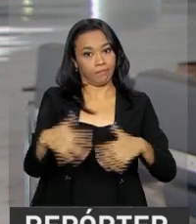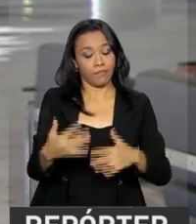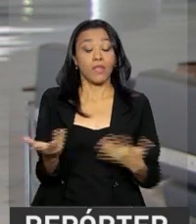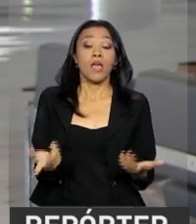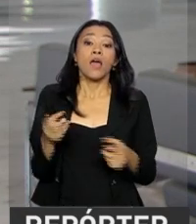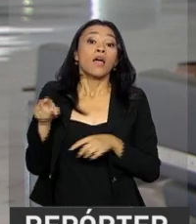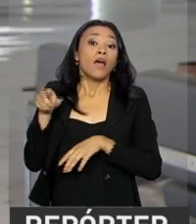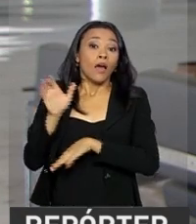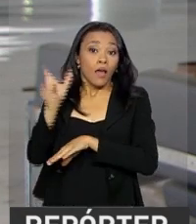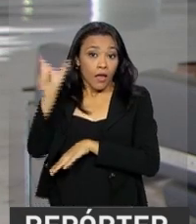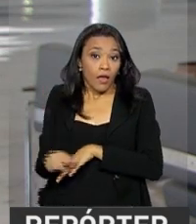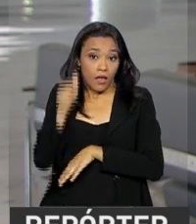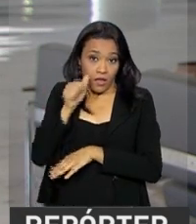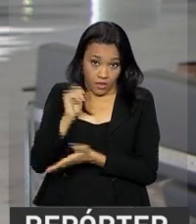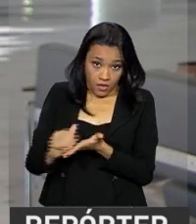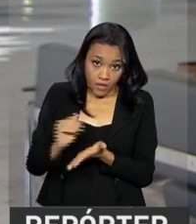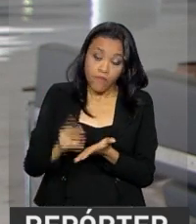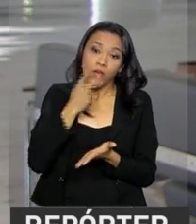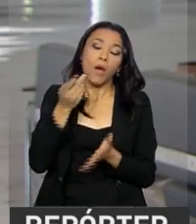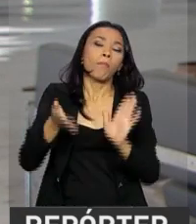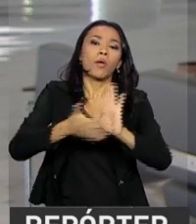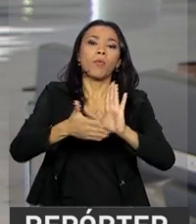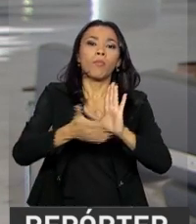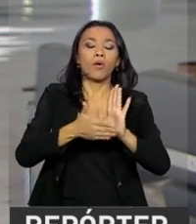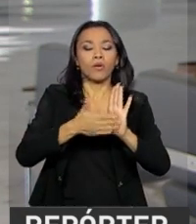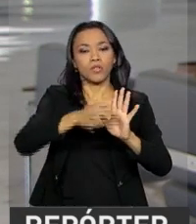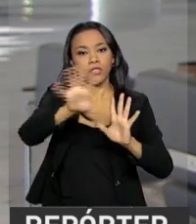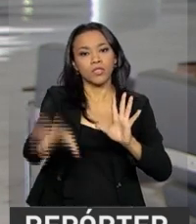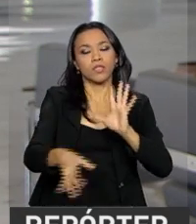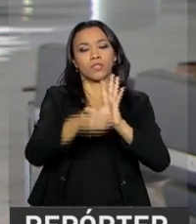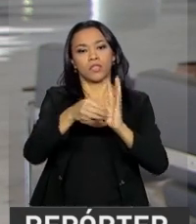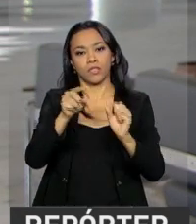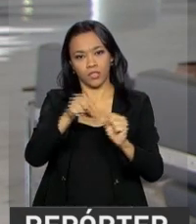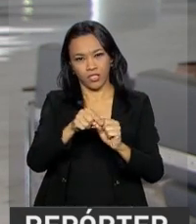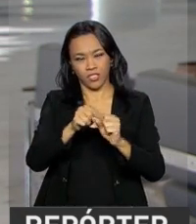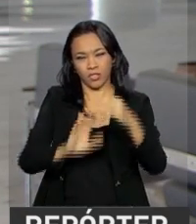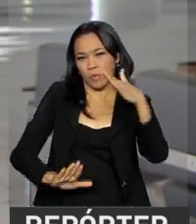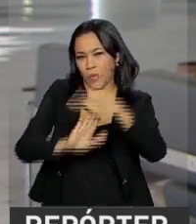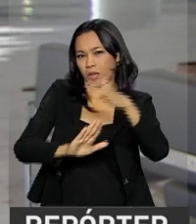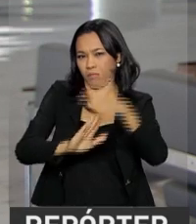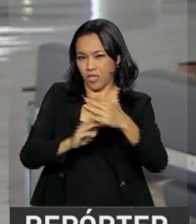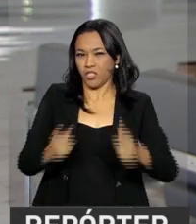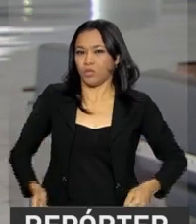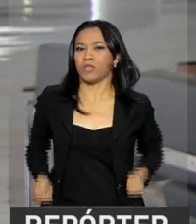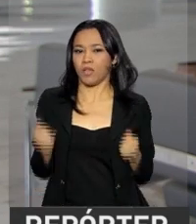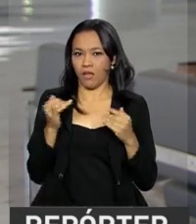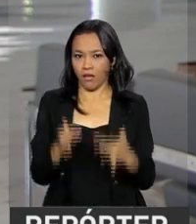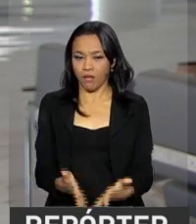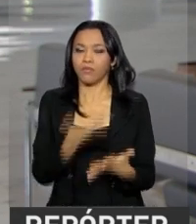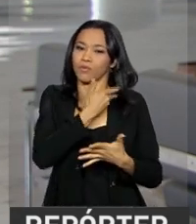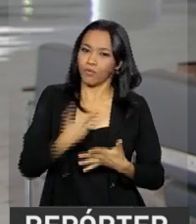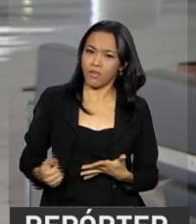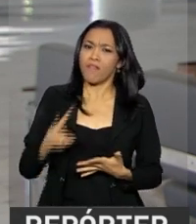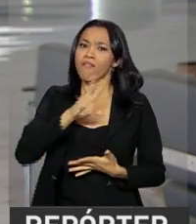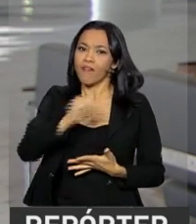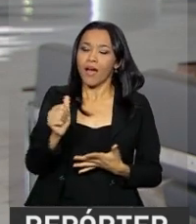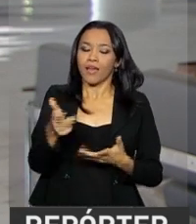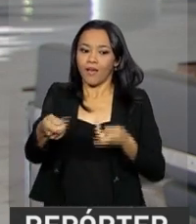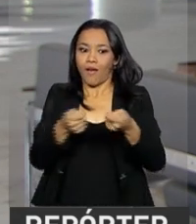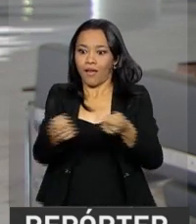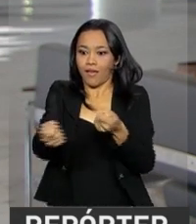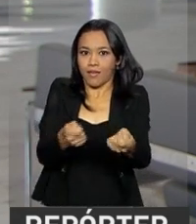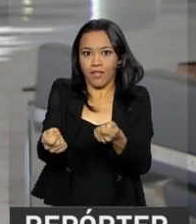proposta de emenda constituição que coloca um teto para o aumento dos gastos junto com essa reforma da Previdência elas vão reequilibrar as contas